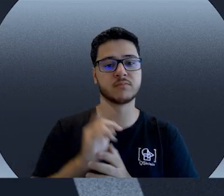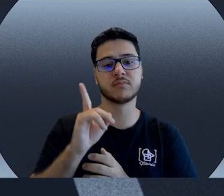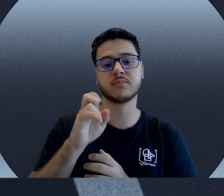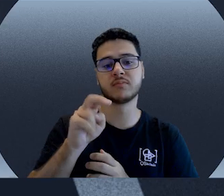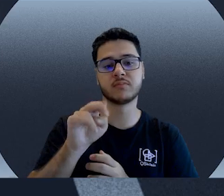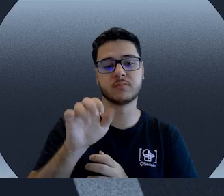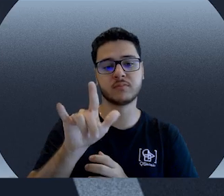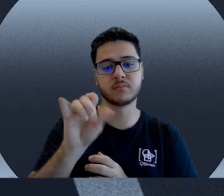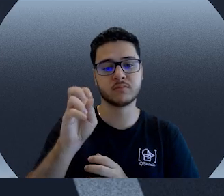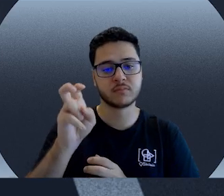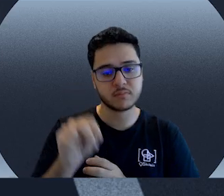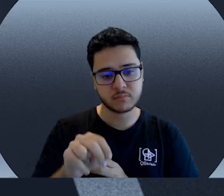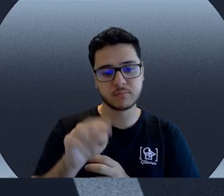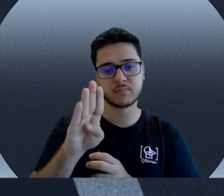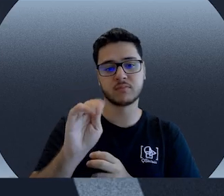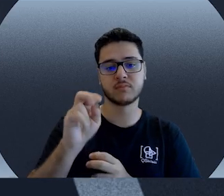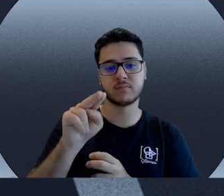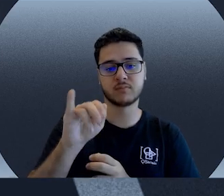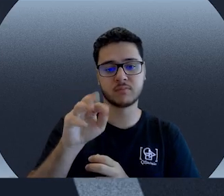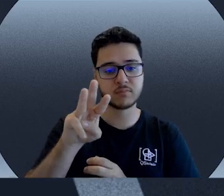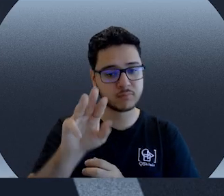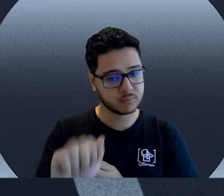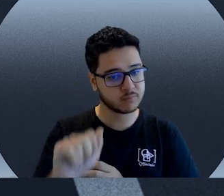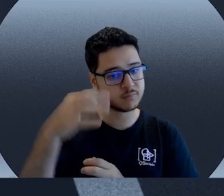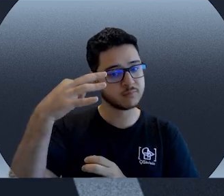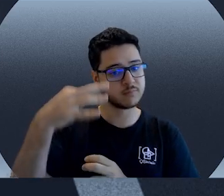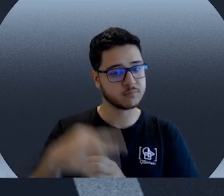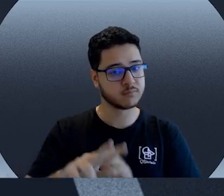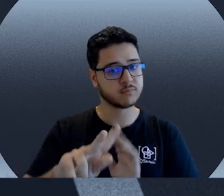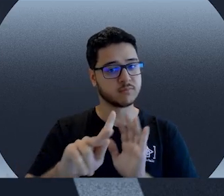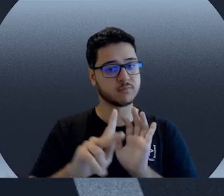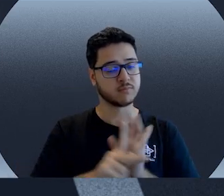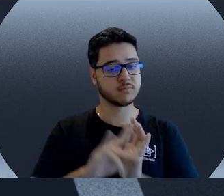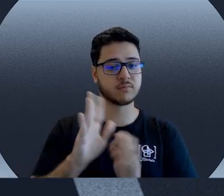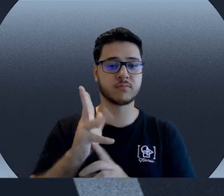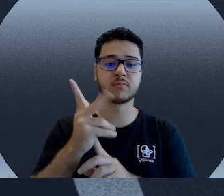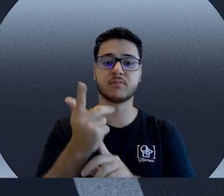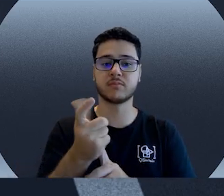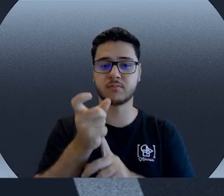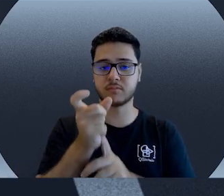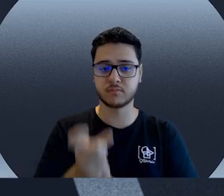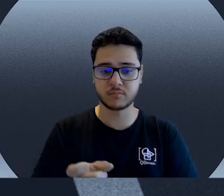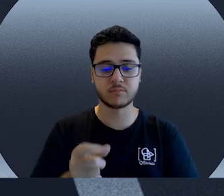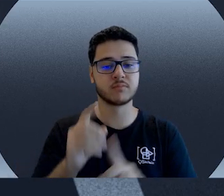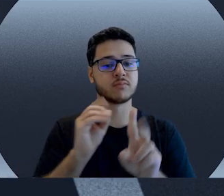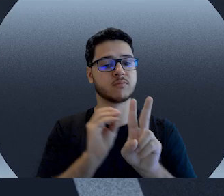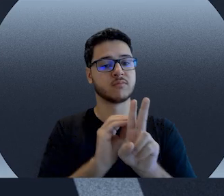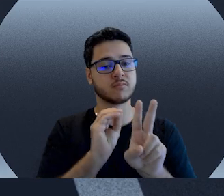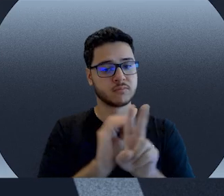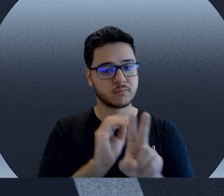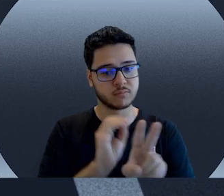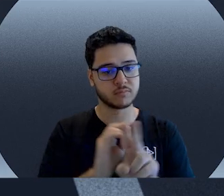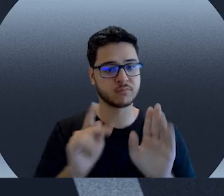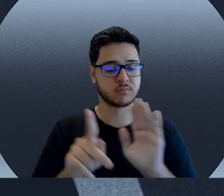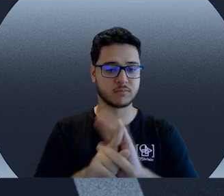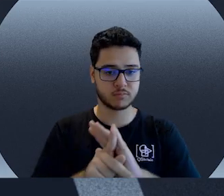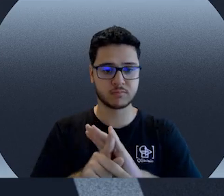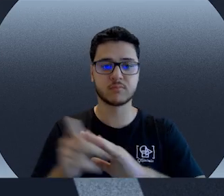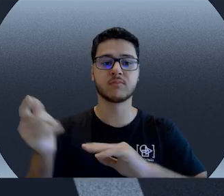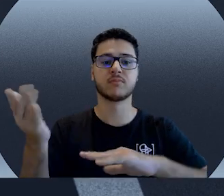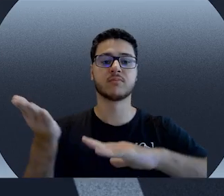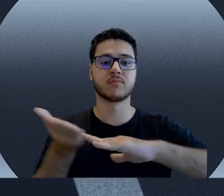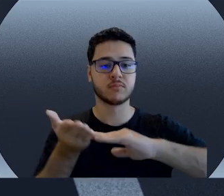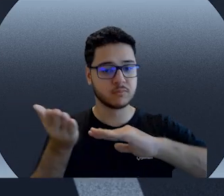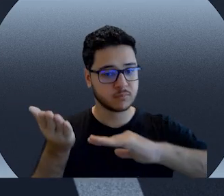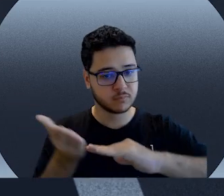Denilson Baniwa. Esse Denilson Baniwa é um artista brasileiro, né? É um artista indígena contemporâneo. Recentemente, uma obra